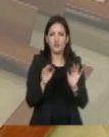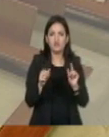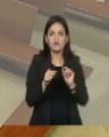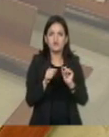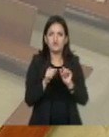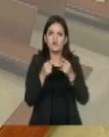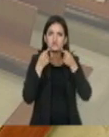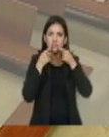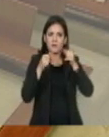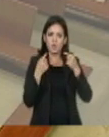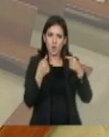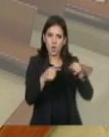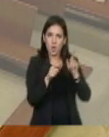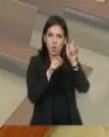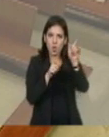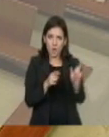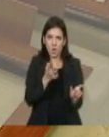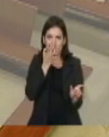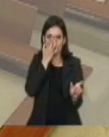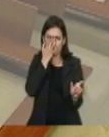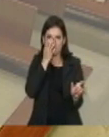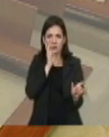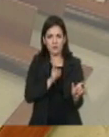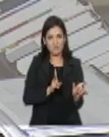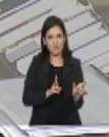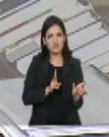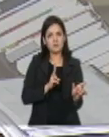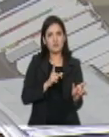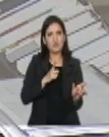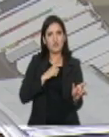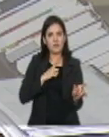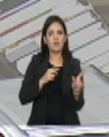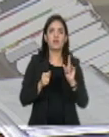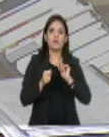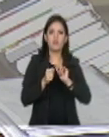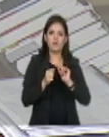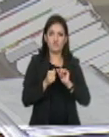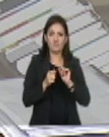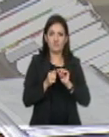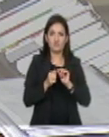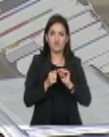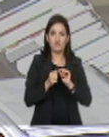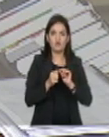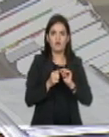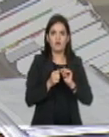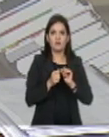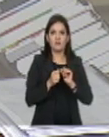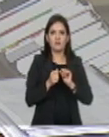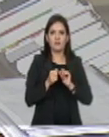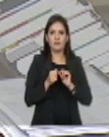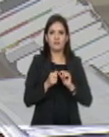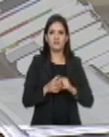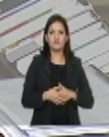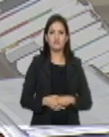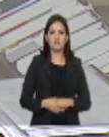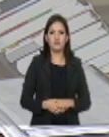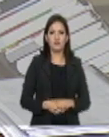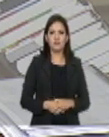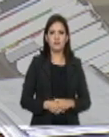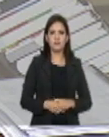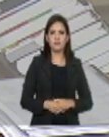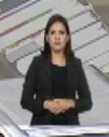Vossa Excelência, que tem conduzido de forma muito superior e de